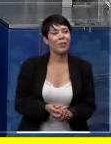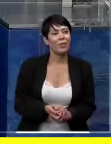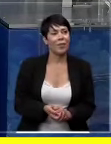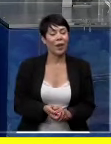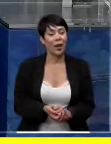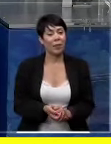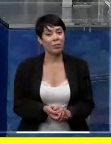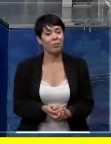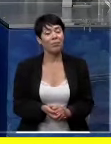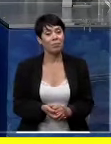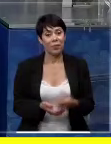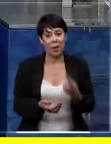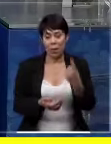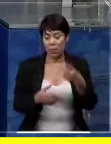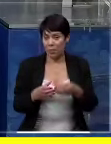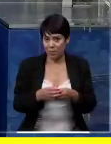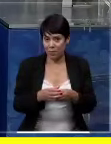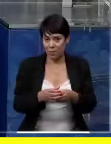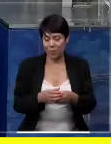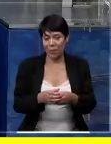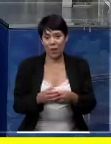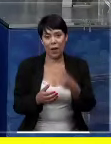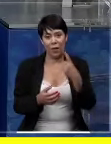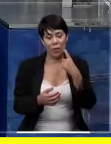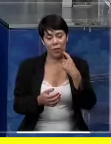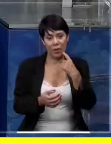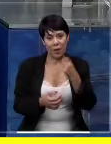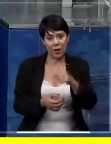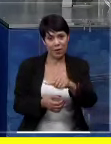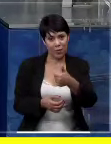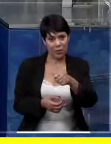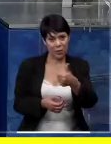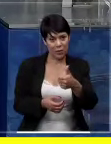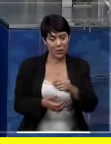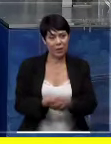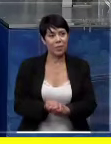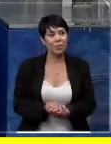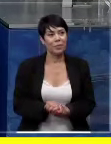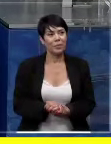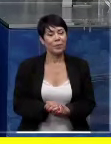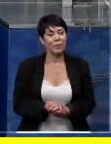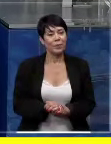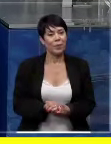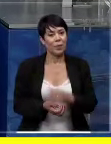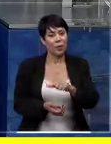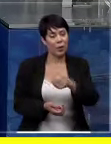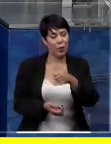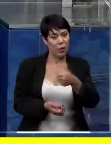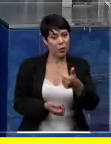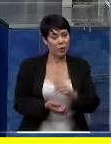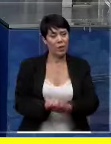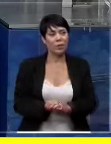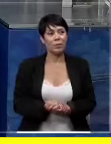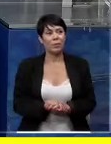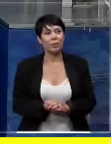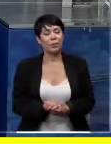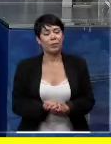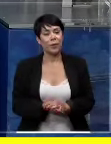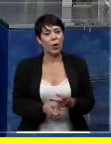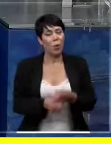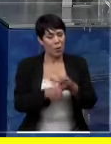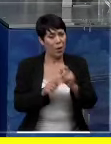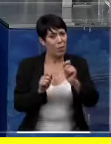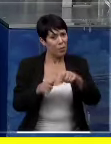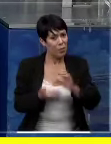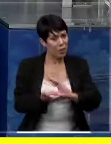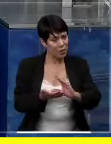coração. Primeiro número da Time Mania está na tela, bola vermelha, número 11. Vermelha, 11. Este prêmio pode